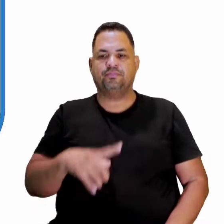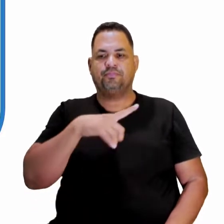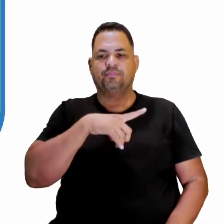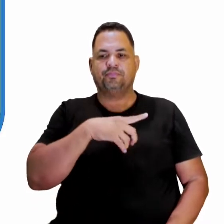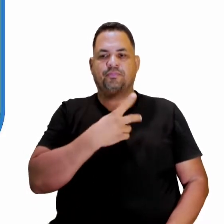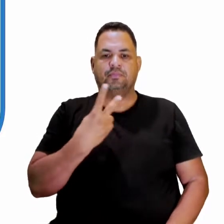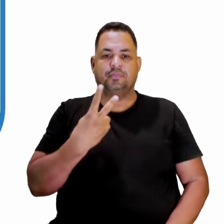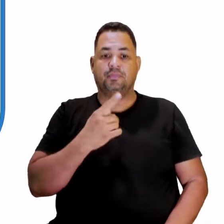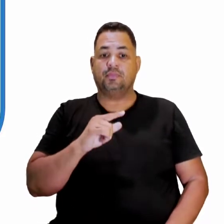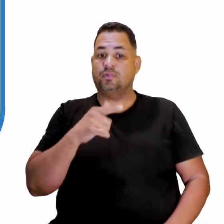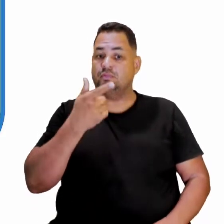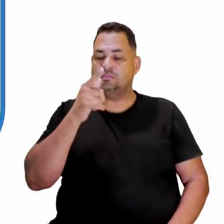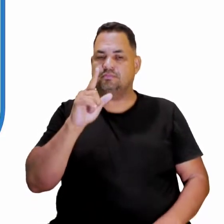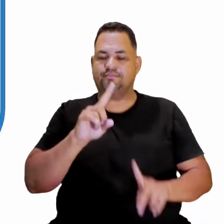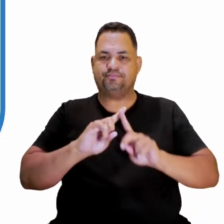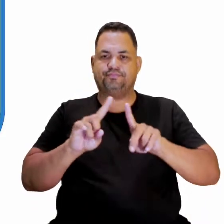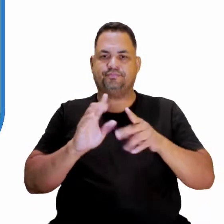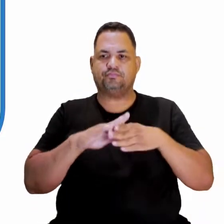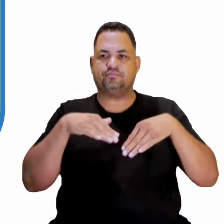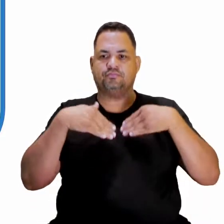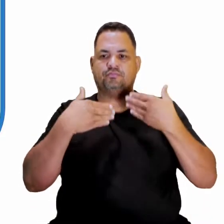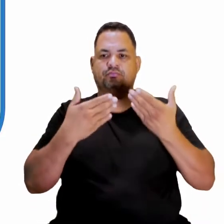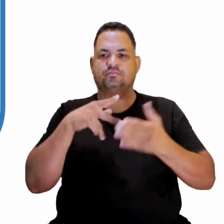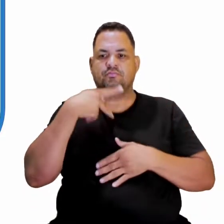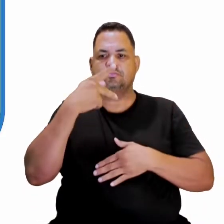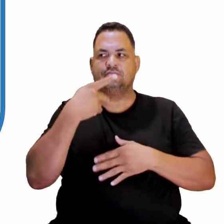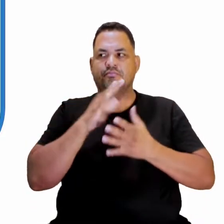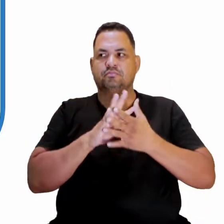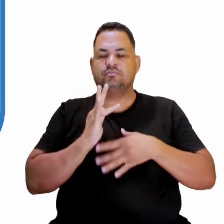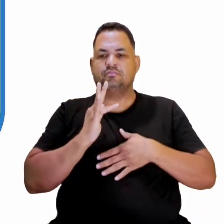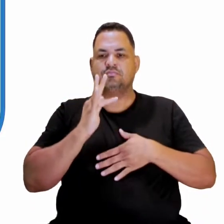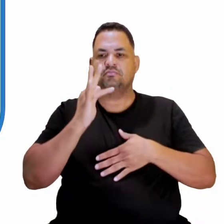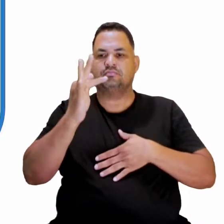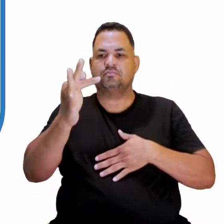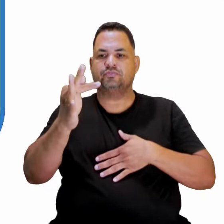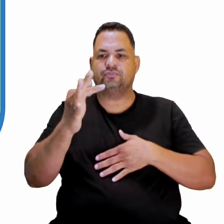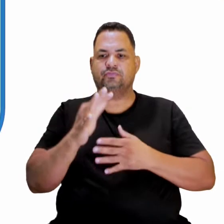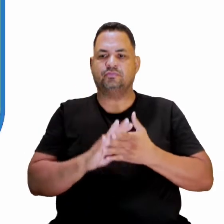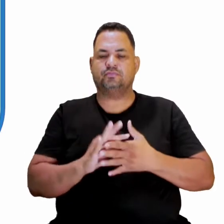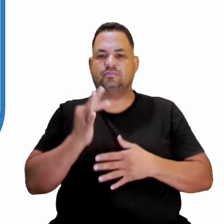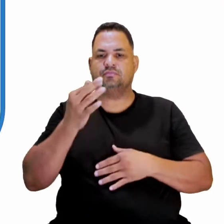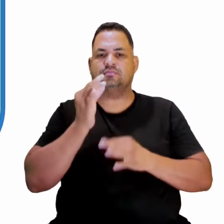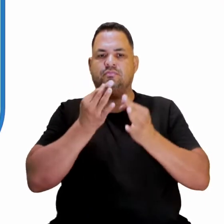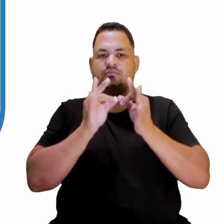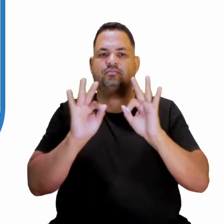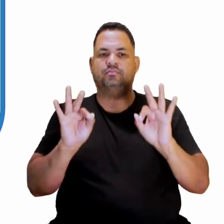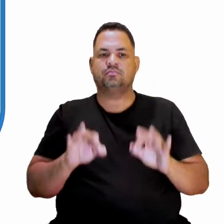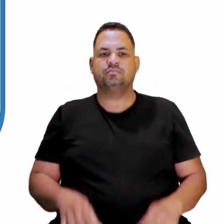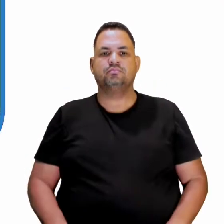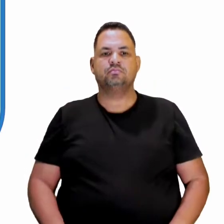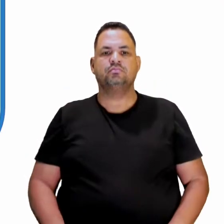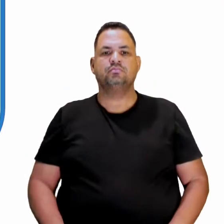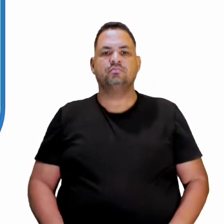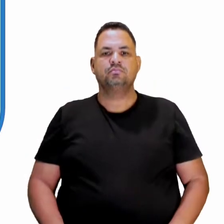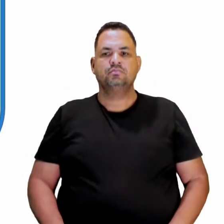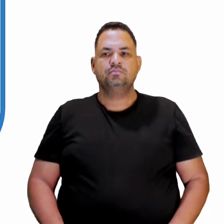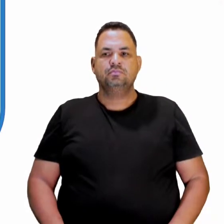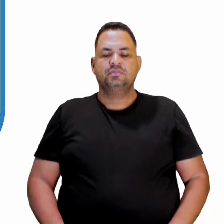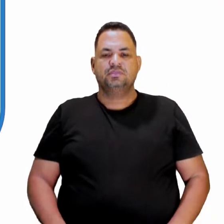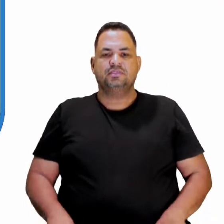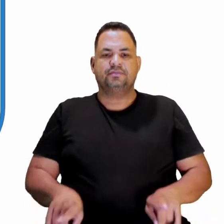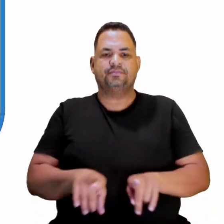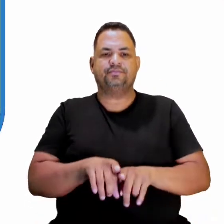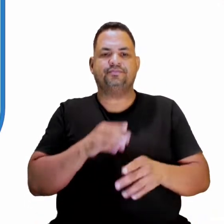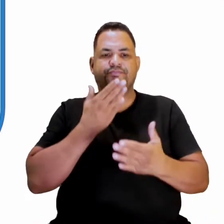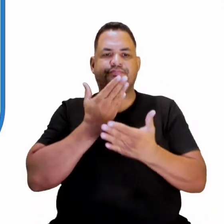duas formas, certo? Mas quando a gente está falando de futuro simples, vamos falar sobre essas duas formas. E aí, a gente também vai